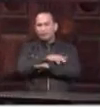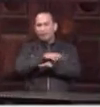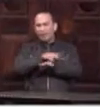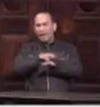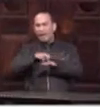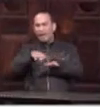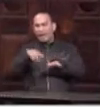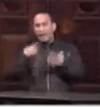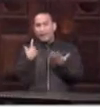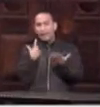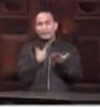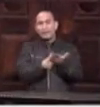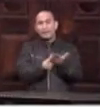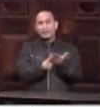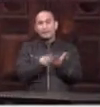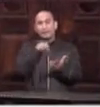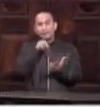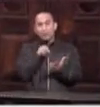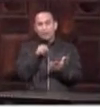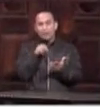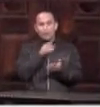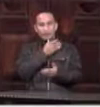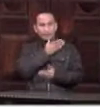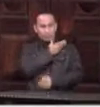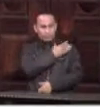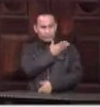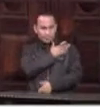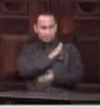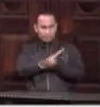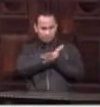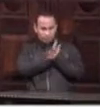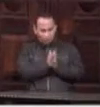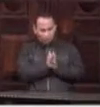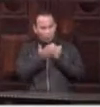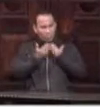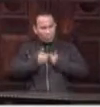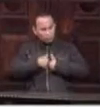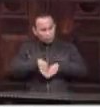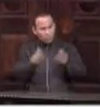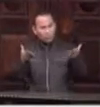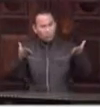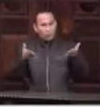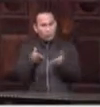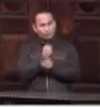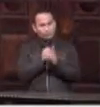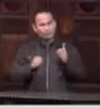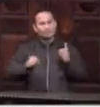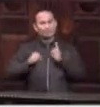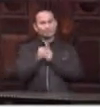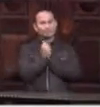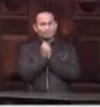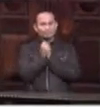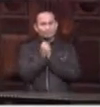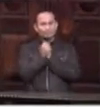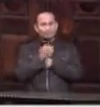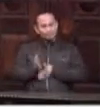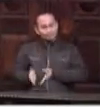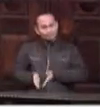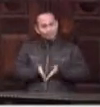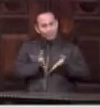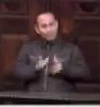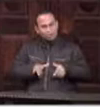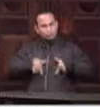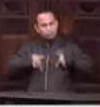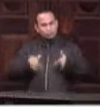E as marcas desse racismo institucionalizado continuam hoje na nossa sociedade, alimentando